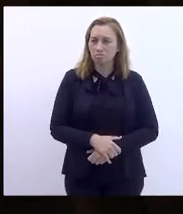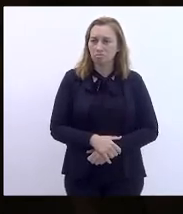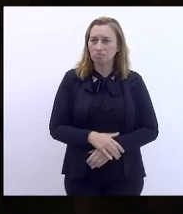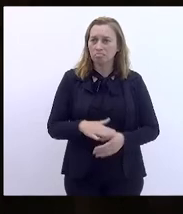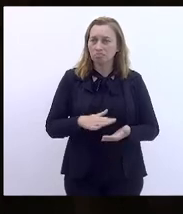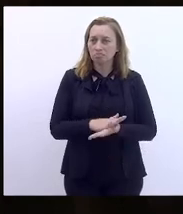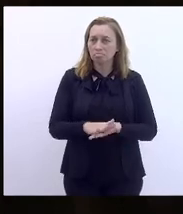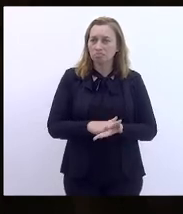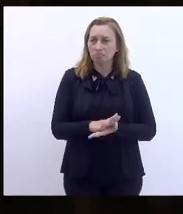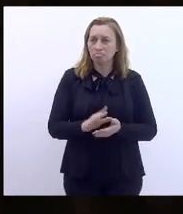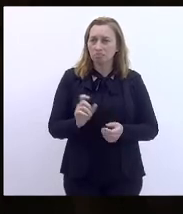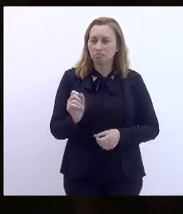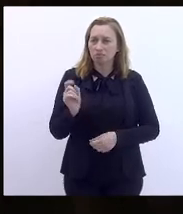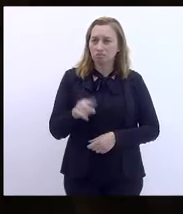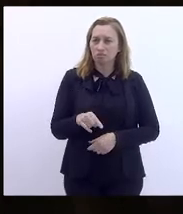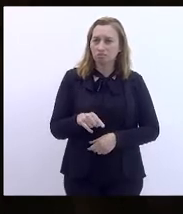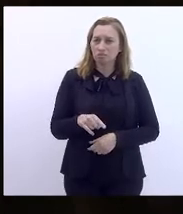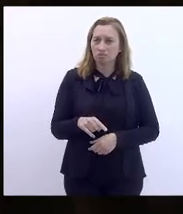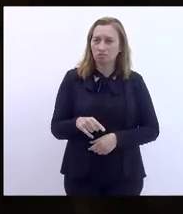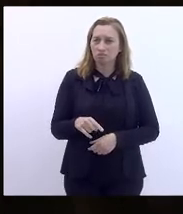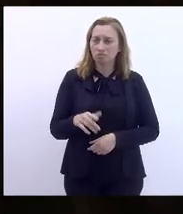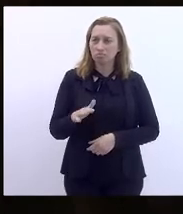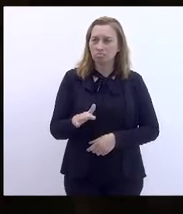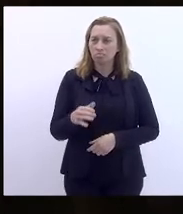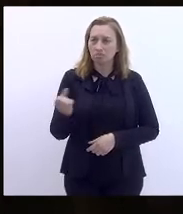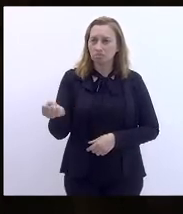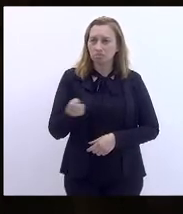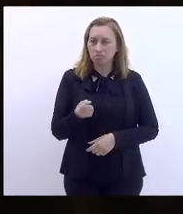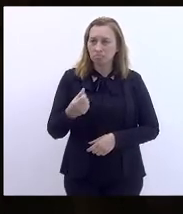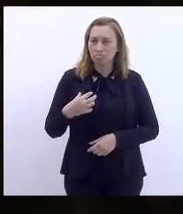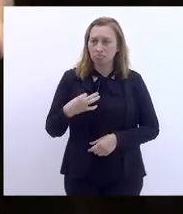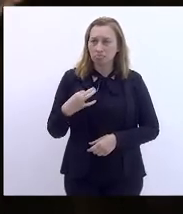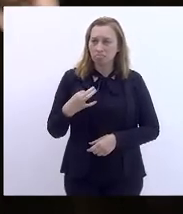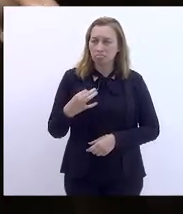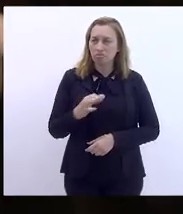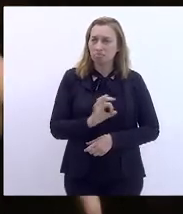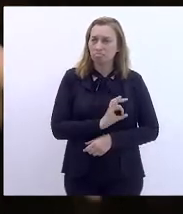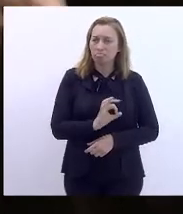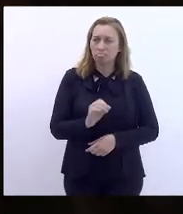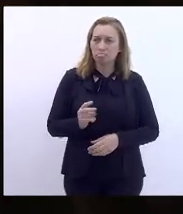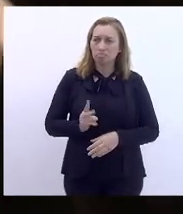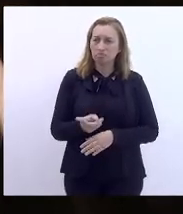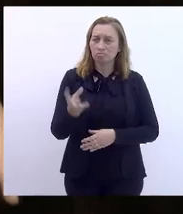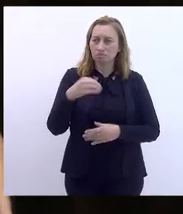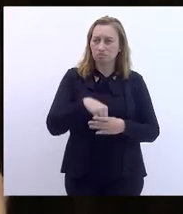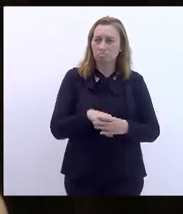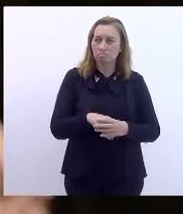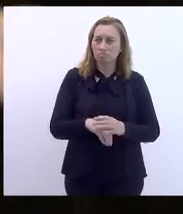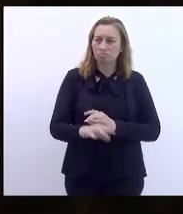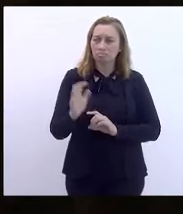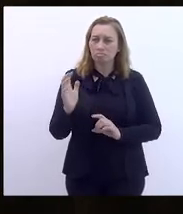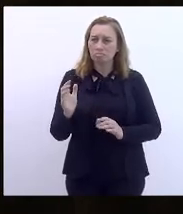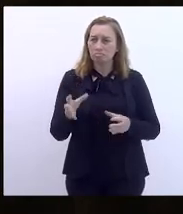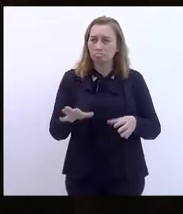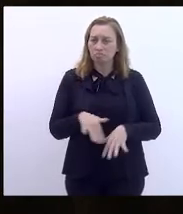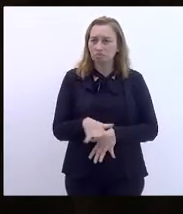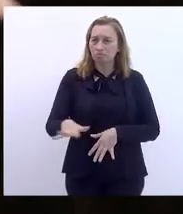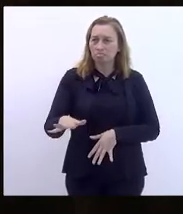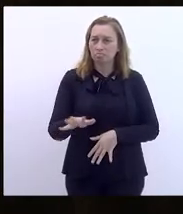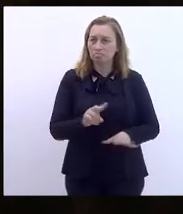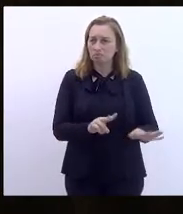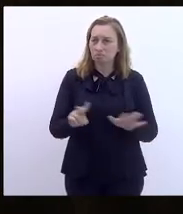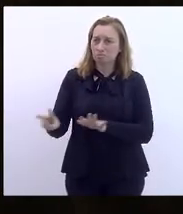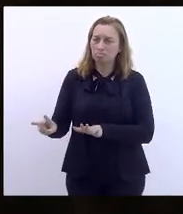nada mais é do que um assassino fardado e que continua dando a nossa comunidade nos oprimindo essa